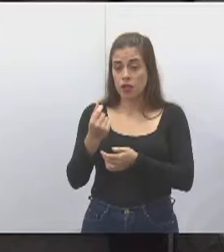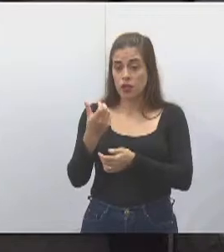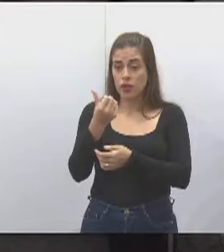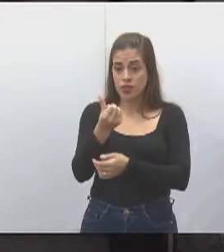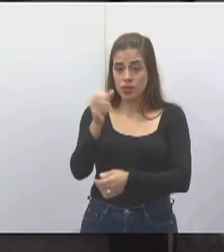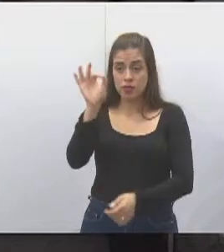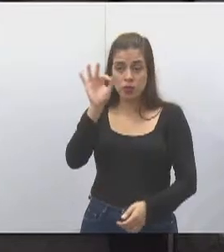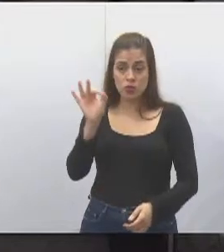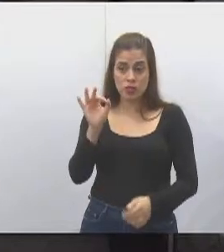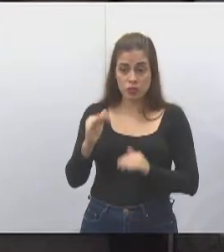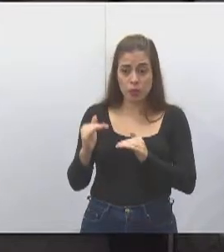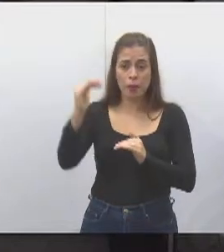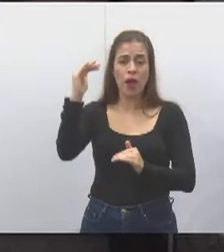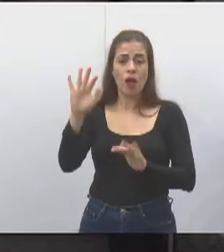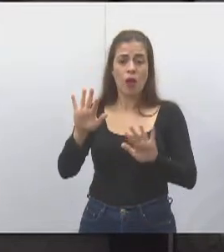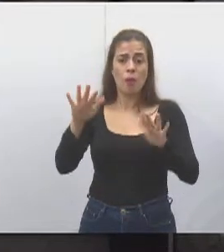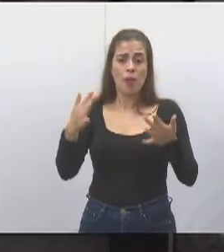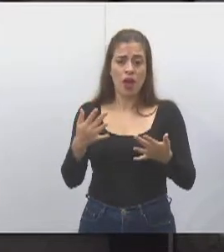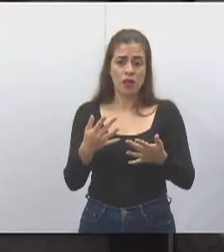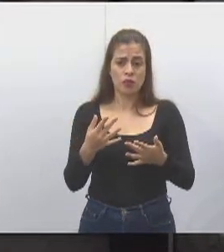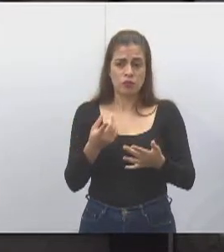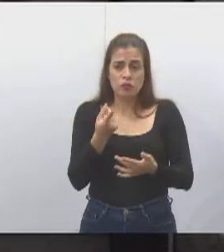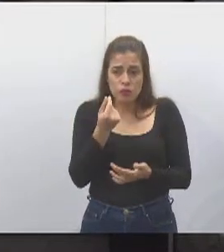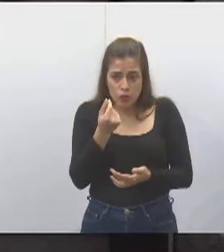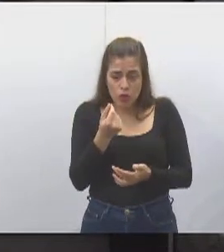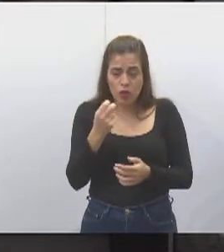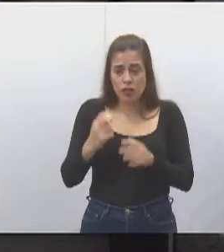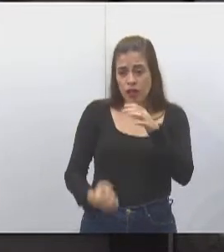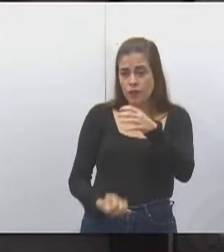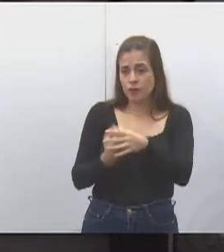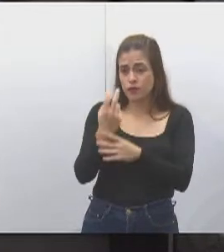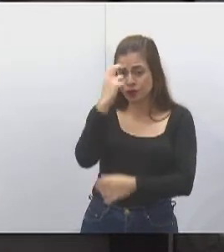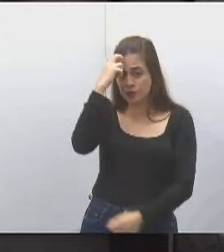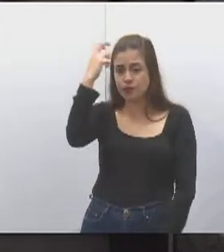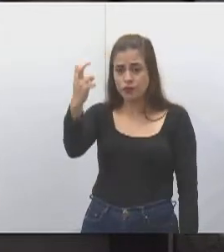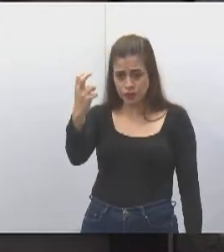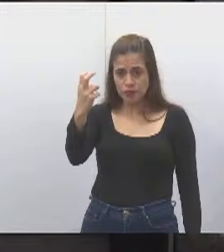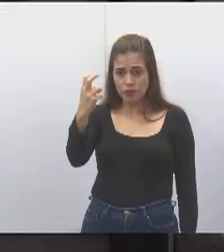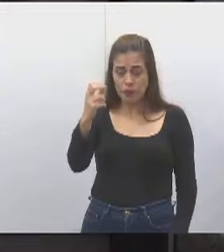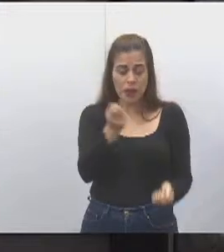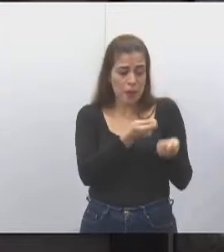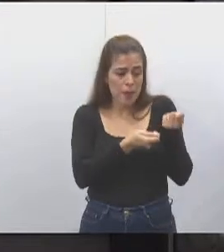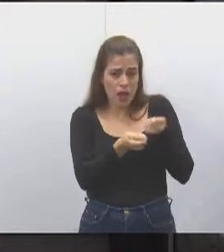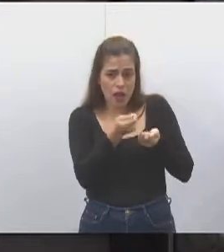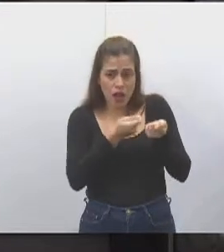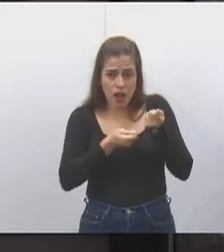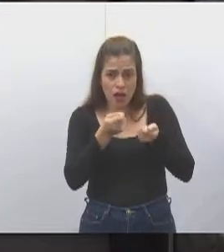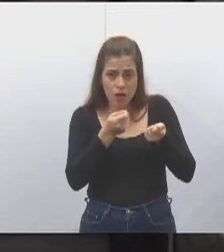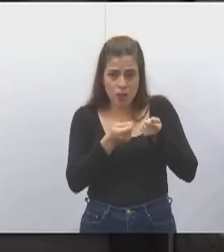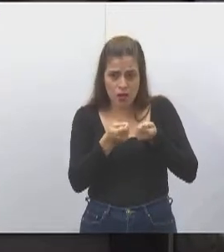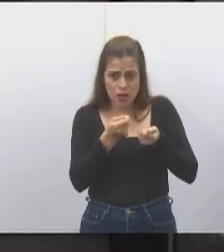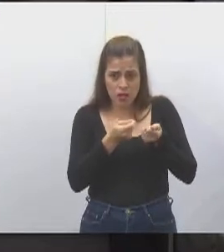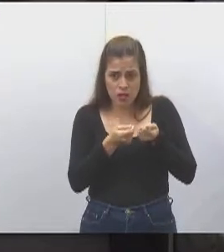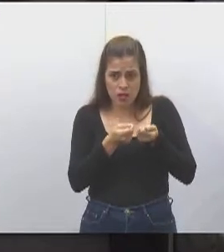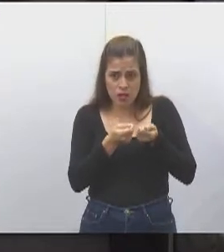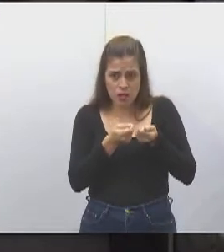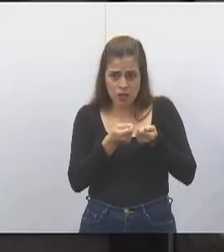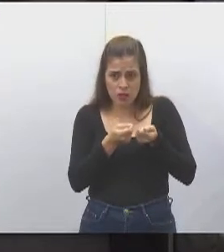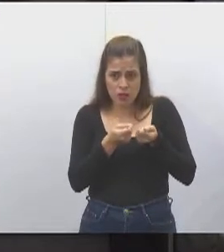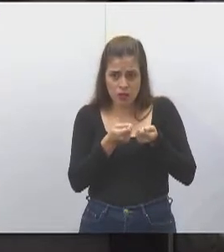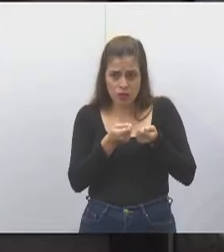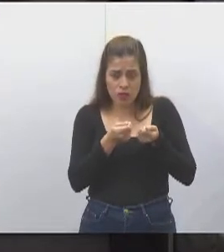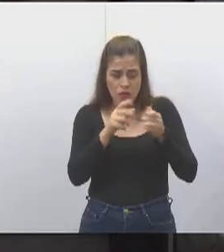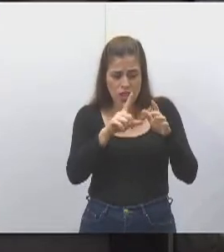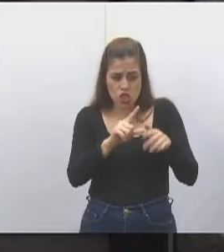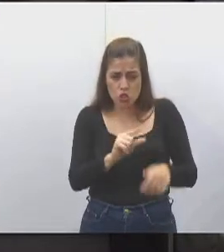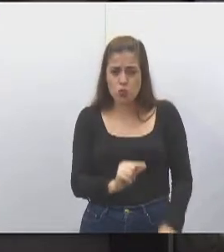6% maior, mas a verba da Fundação Cultural para a administração direta, a verba para a Fundação Cultural